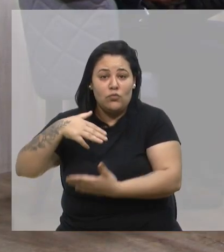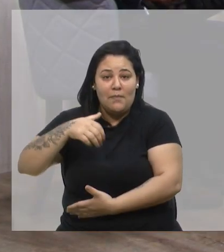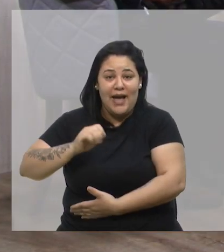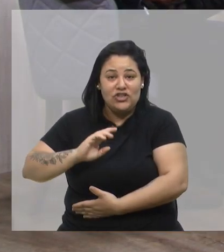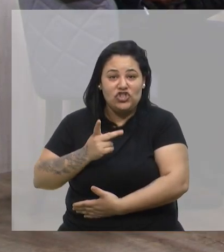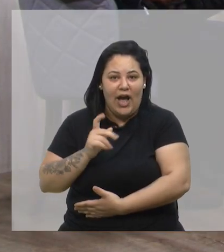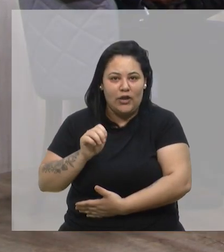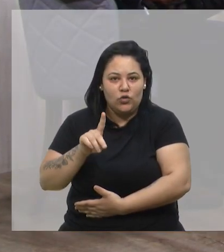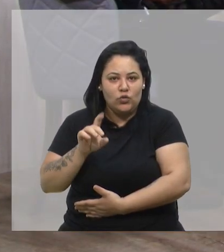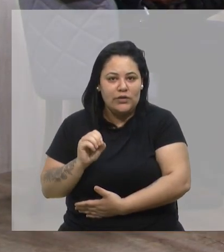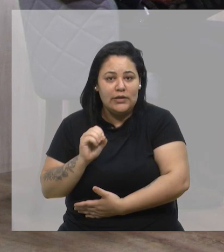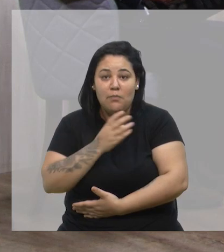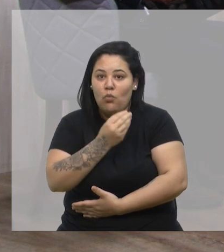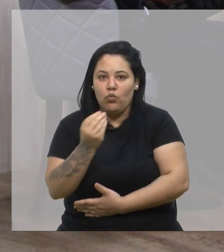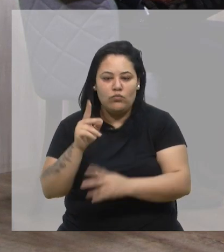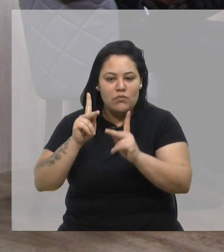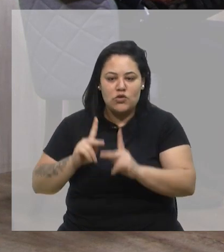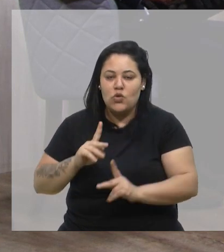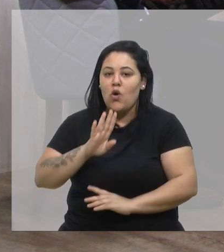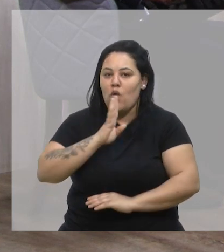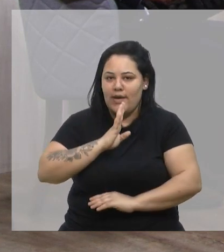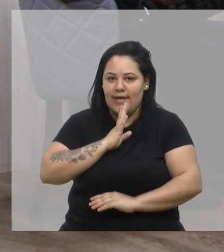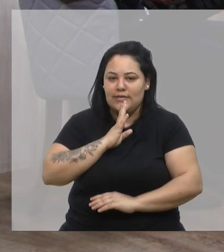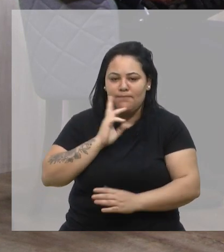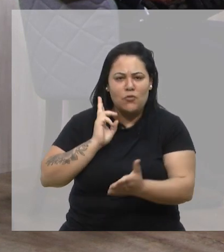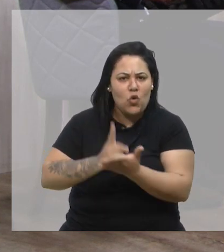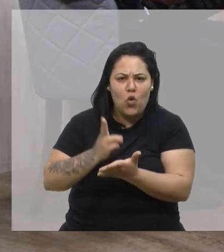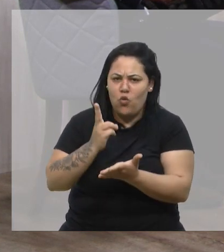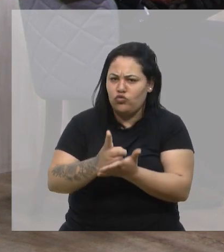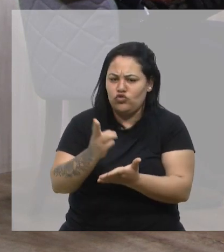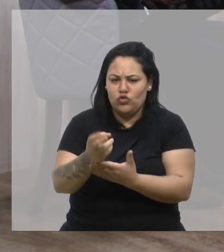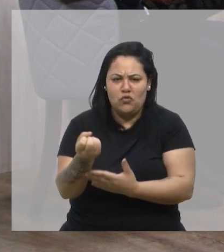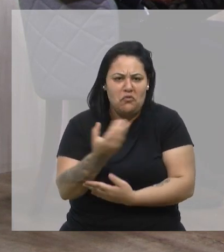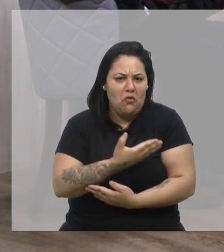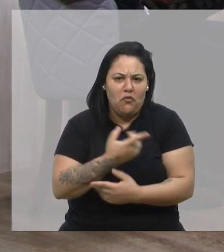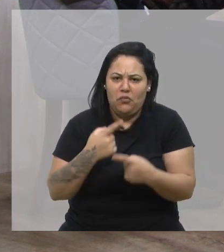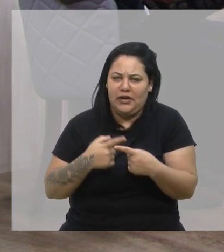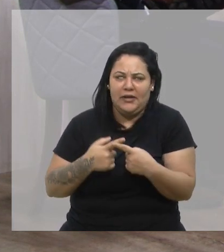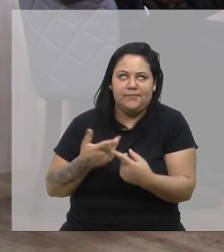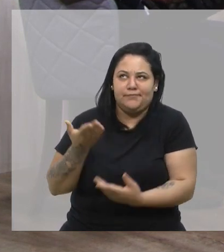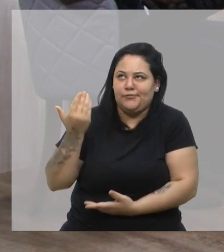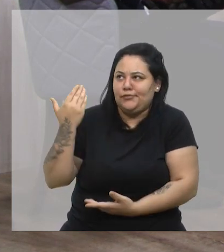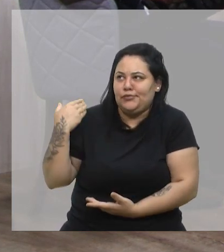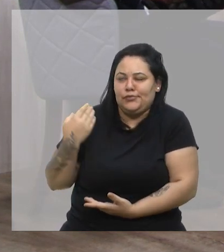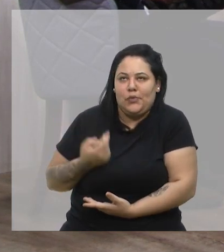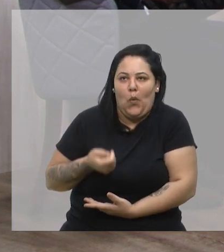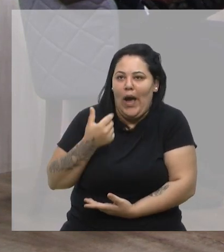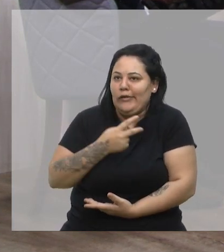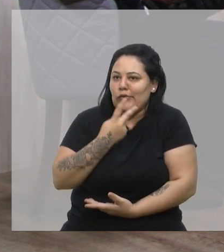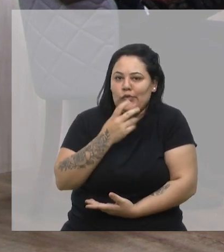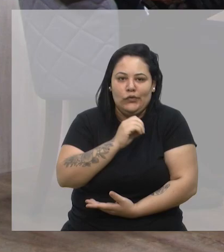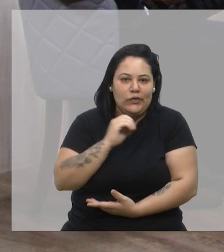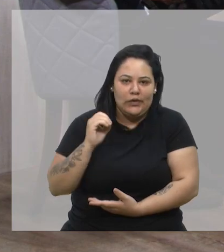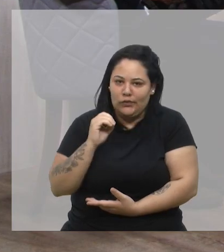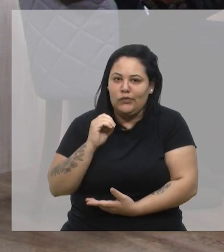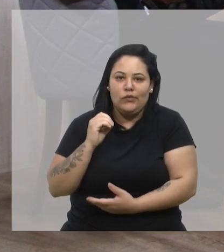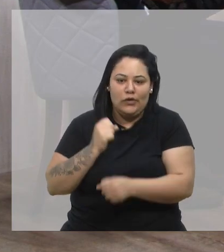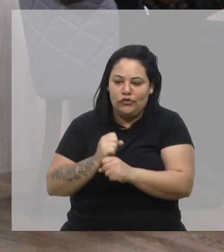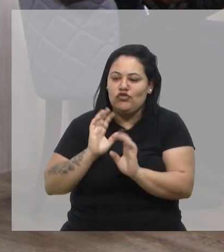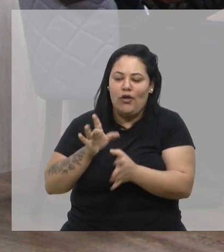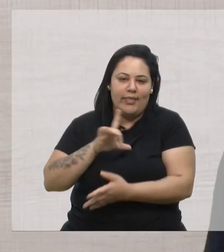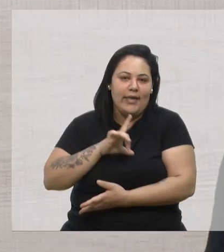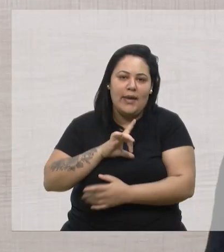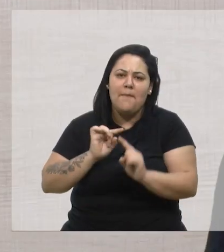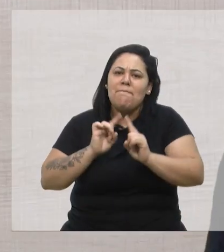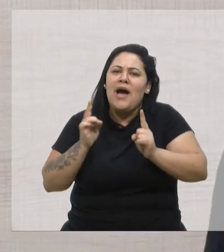pessoas, e também é uma coisa que se mantém moderna, mesmo tendo passado quase 200 anos da existência dele.